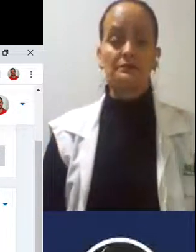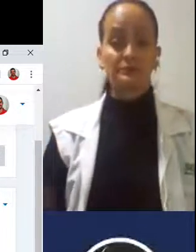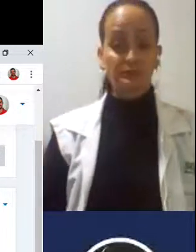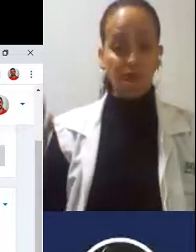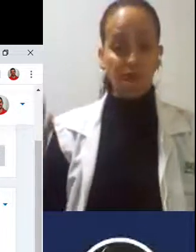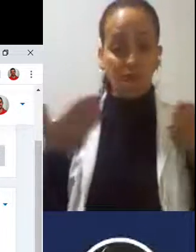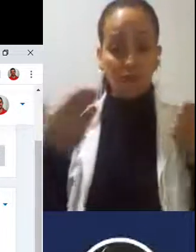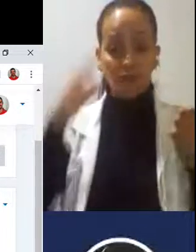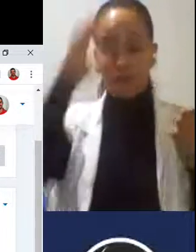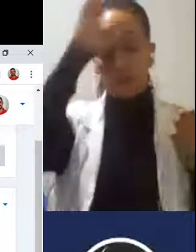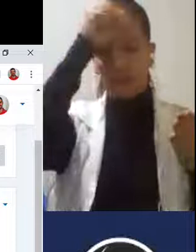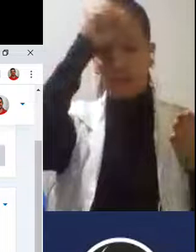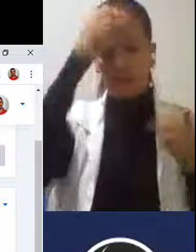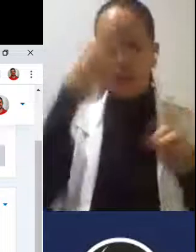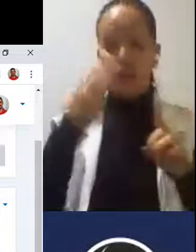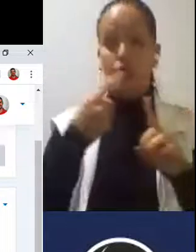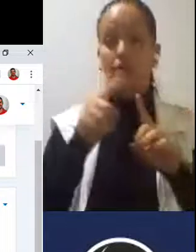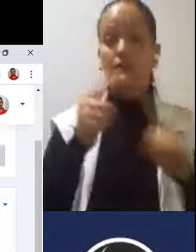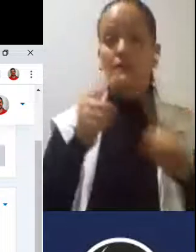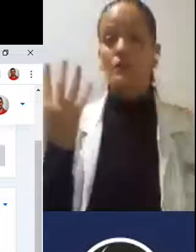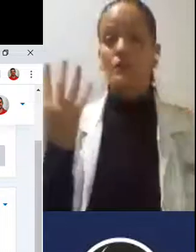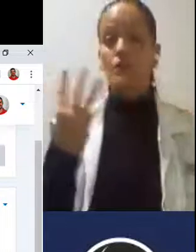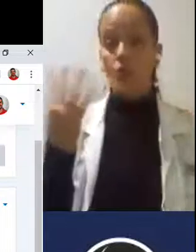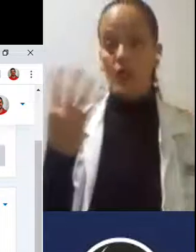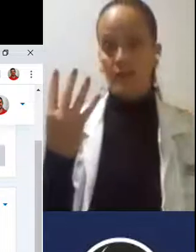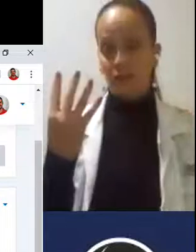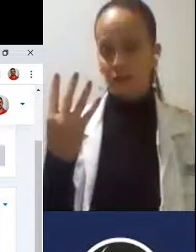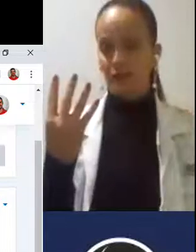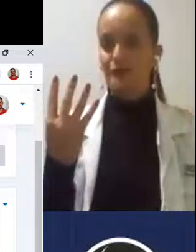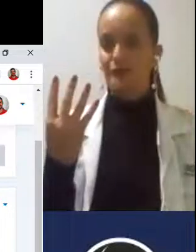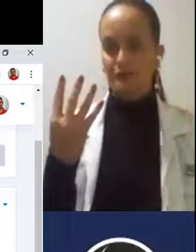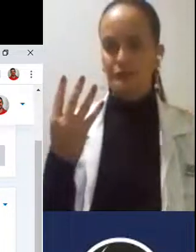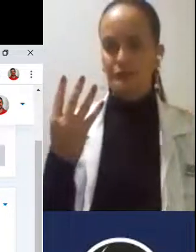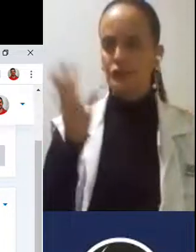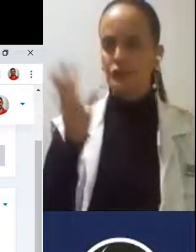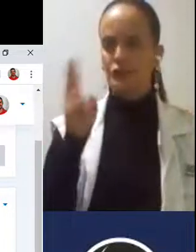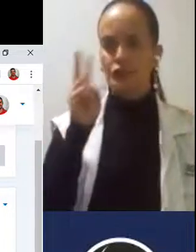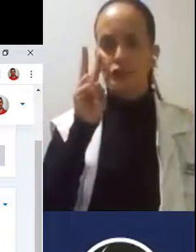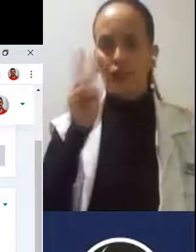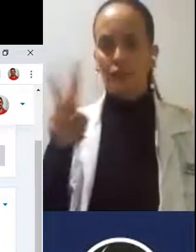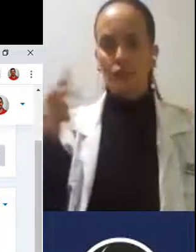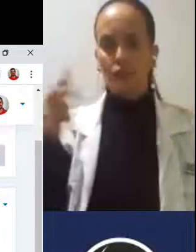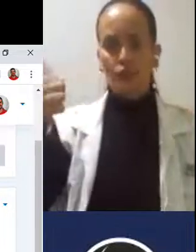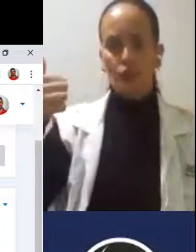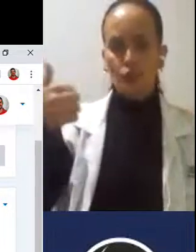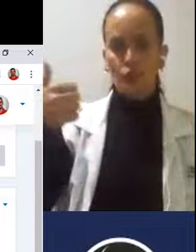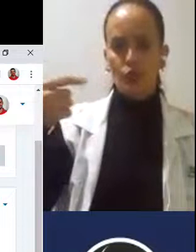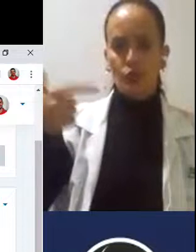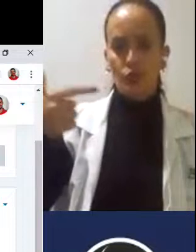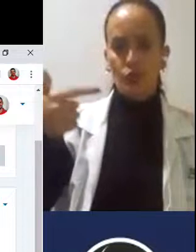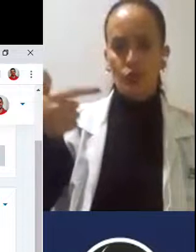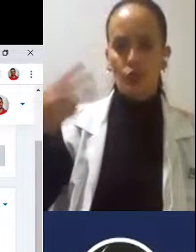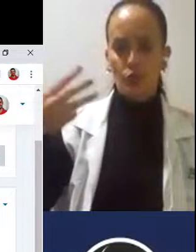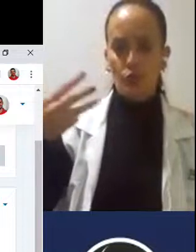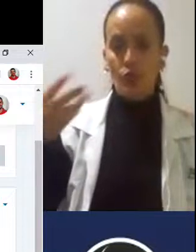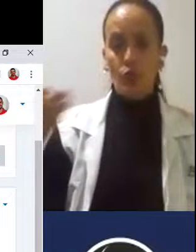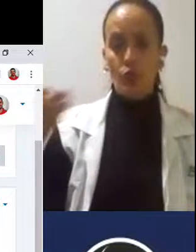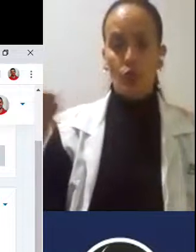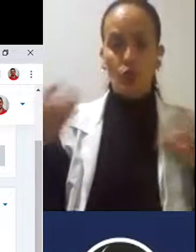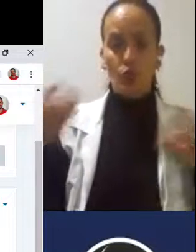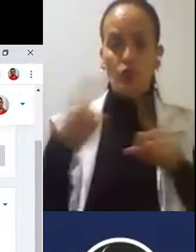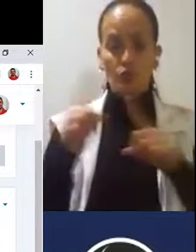quarto desafio da situação de aprendizagem. Então, a gente já viu a respeito do primeiro, do segundo, do terceiro, e a gente está no